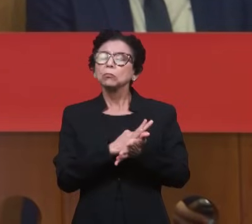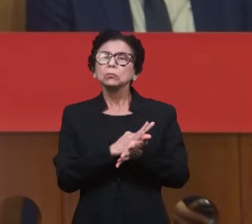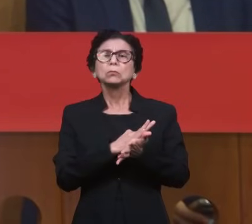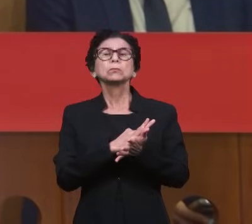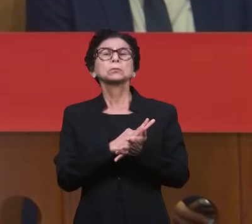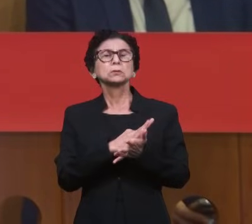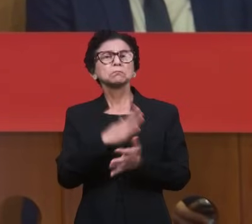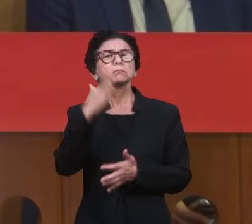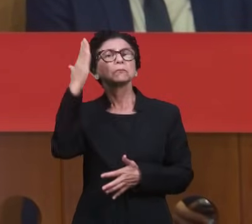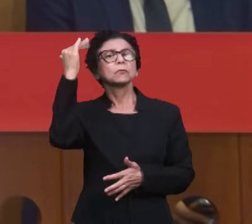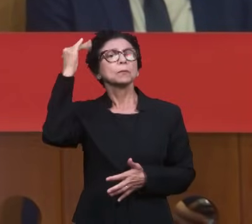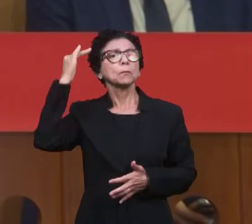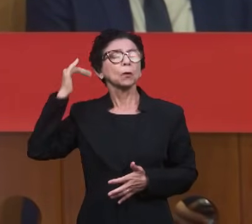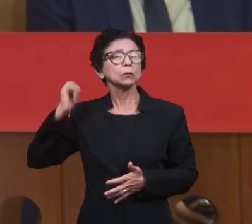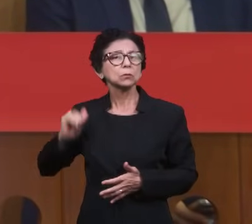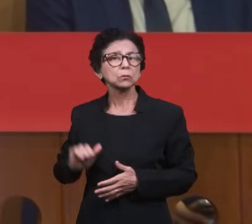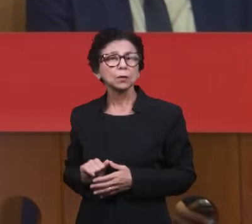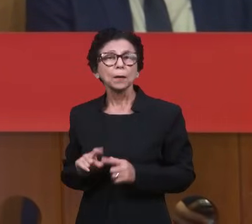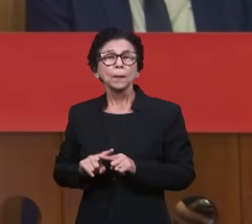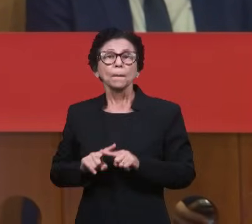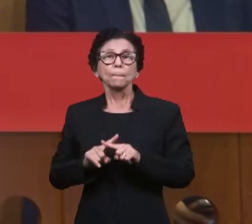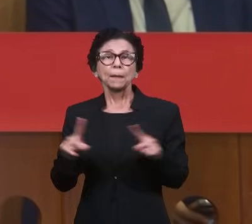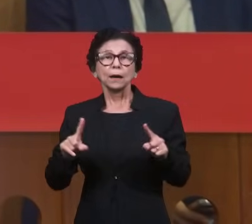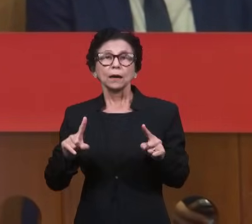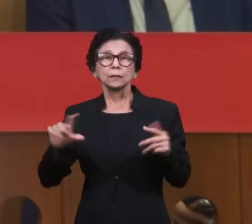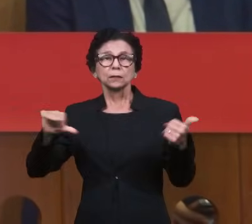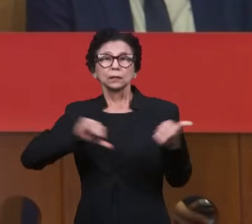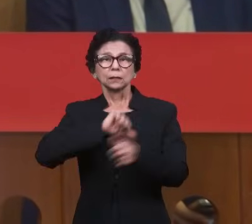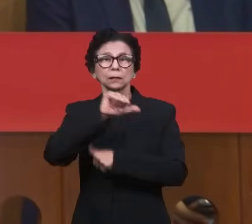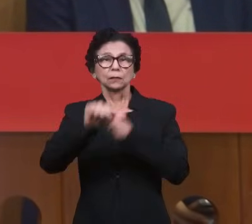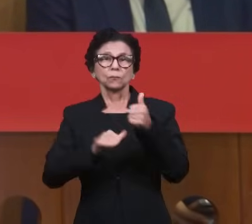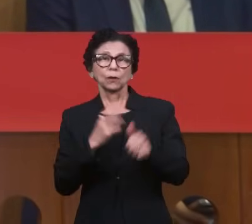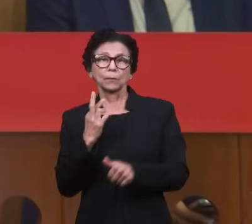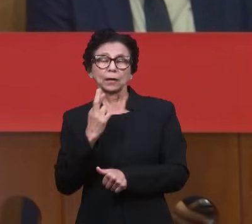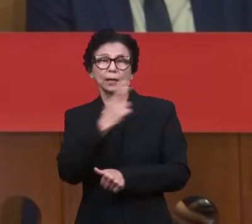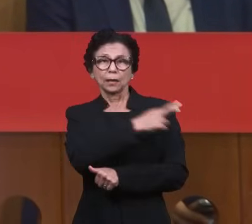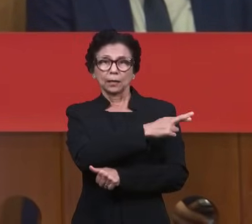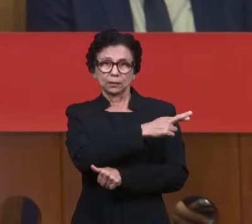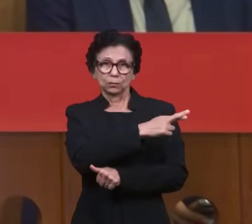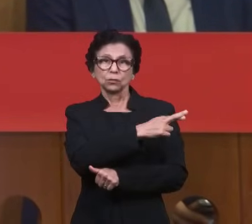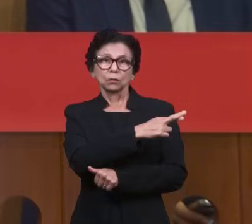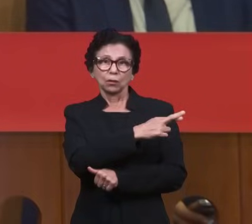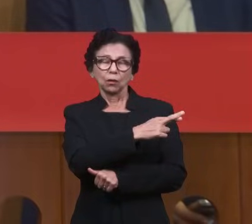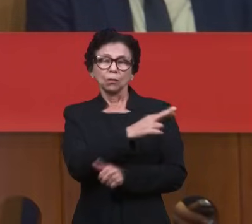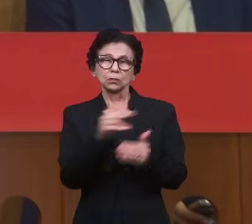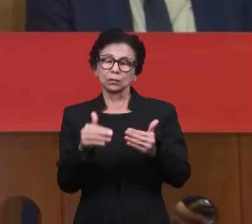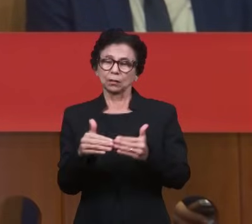depois da reforma religiosa, você vai ler